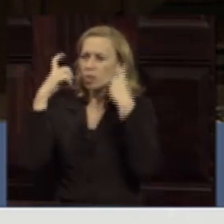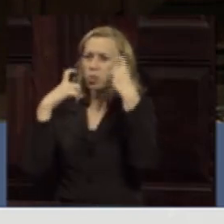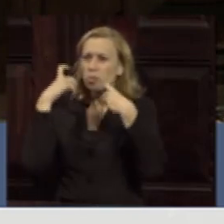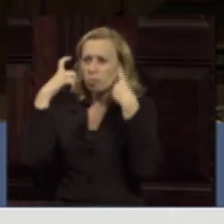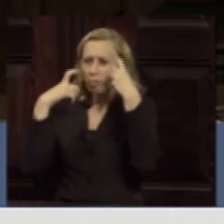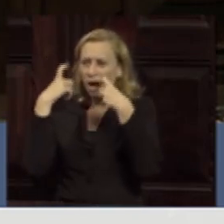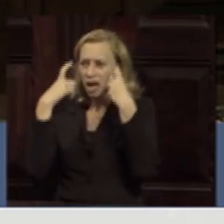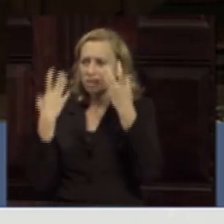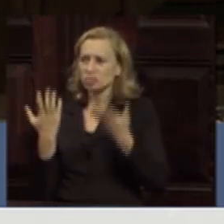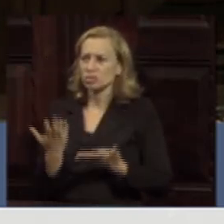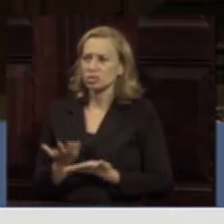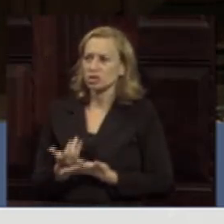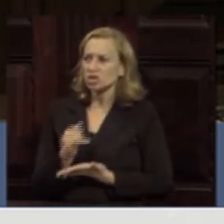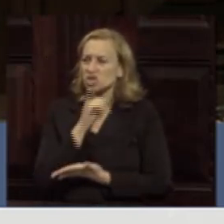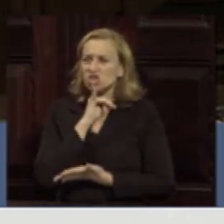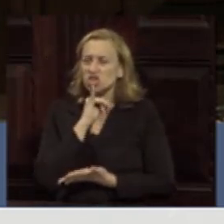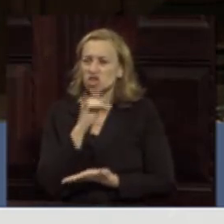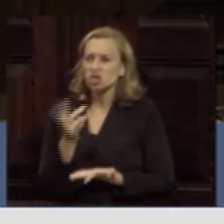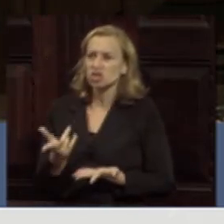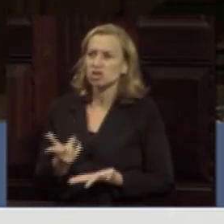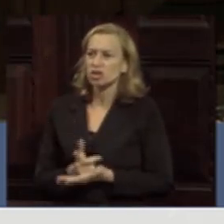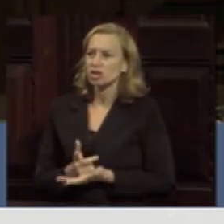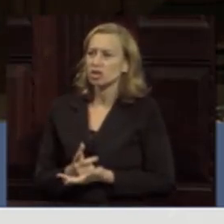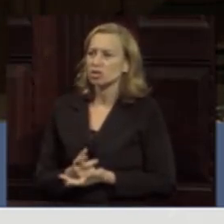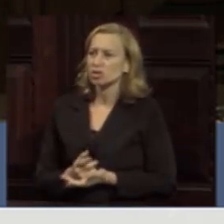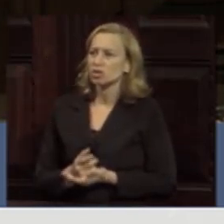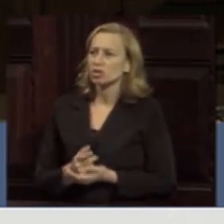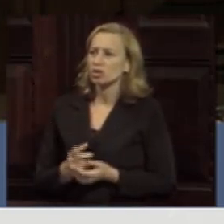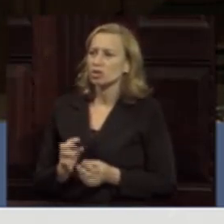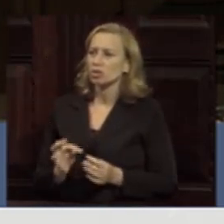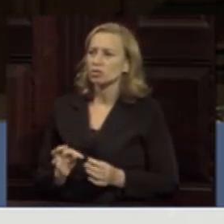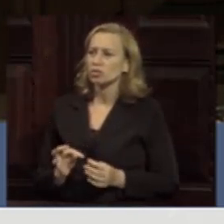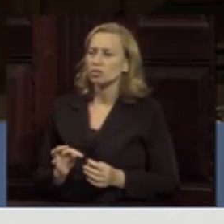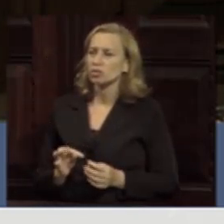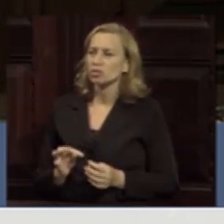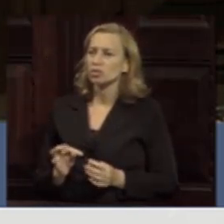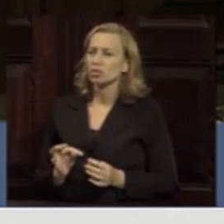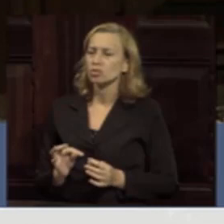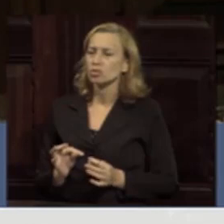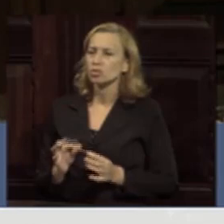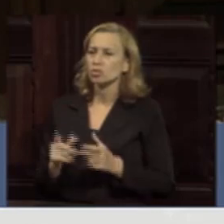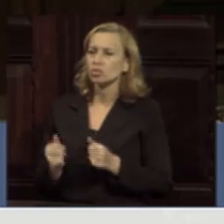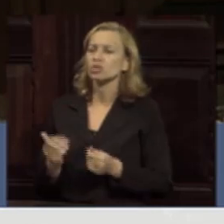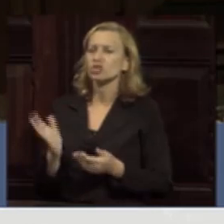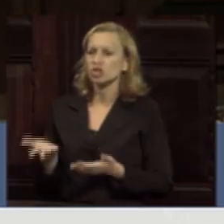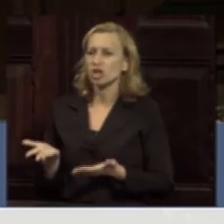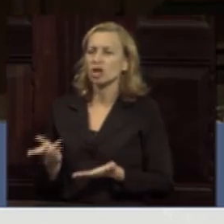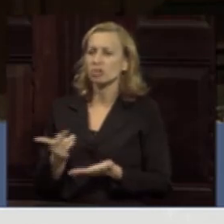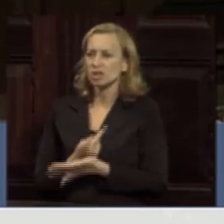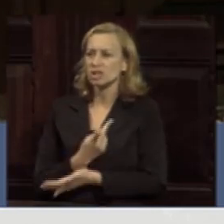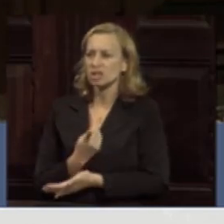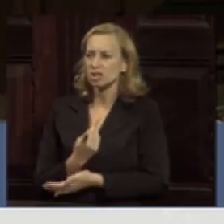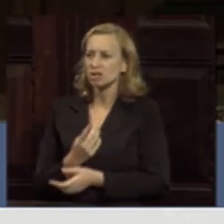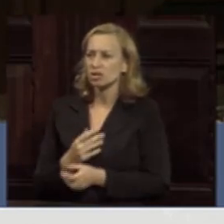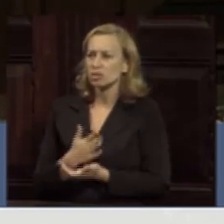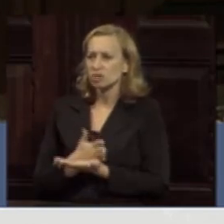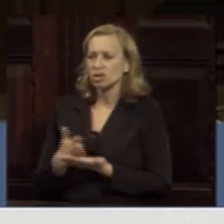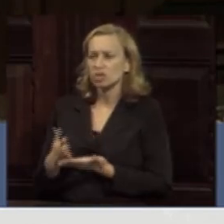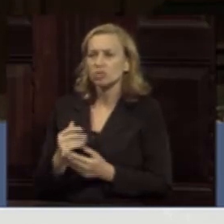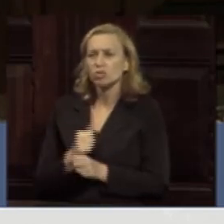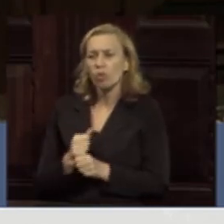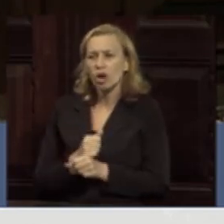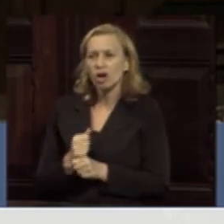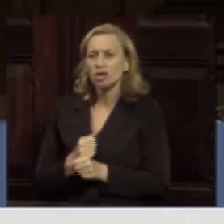preocupados, inconformados com a situação do ano letivo já comprometida desde o início,